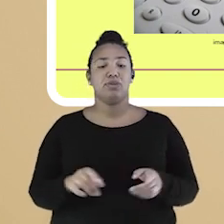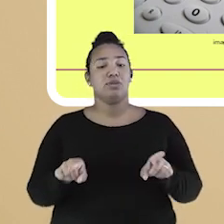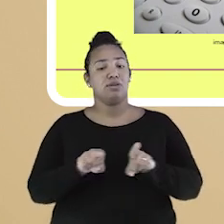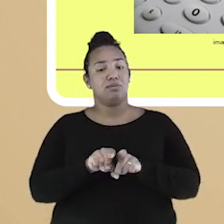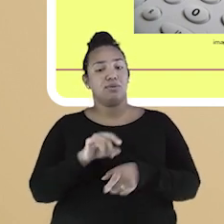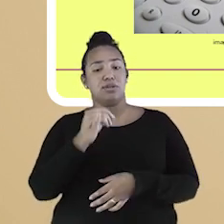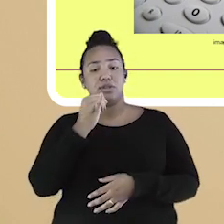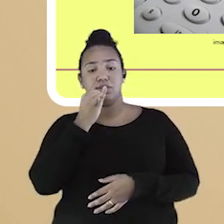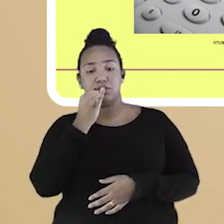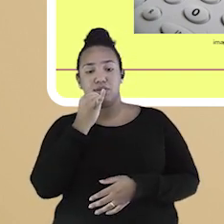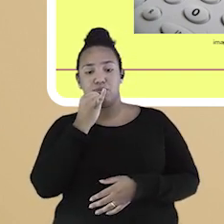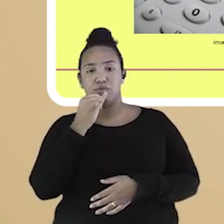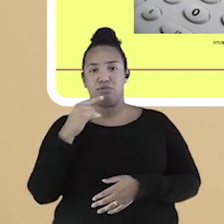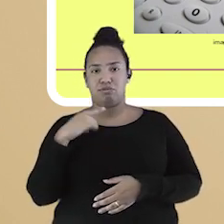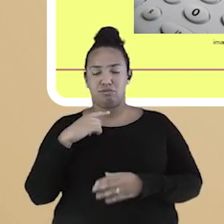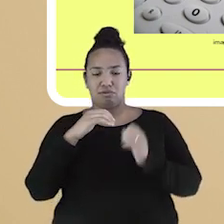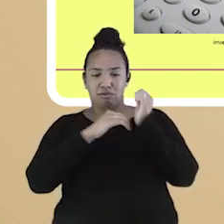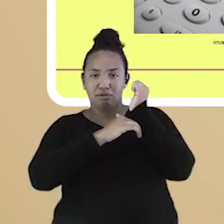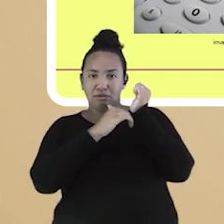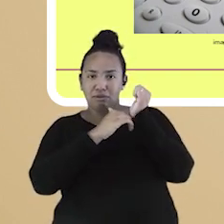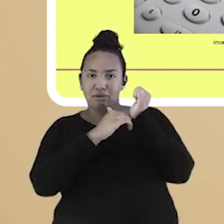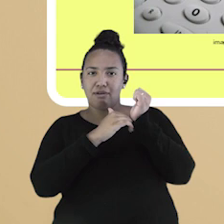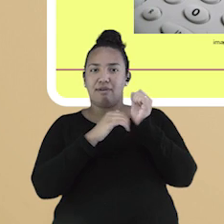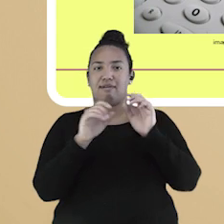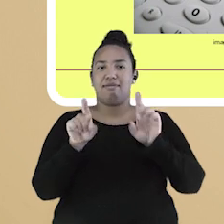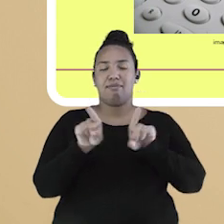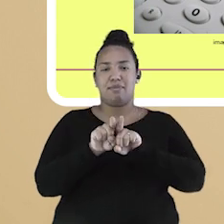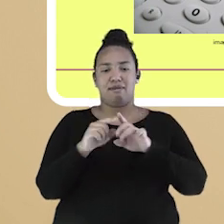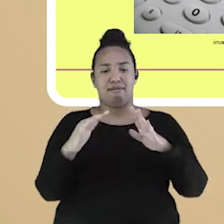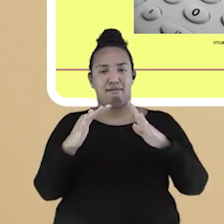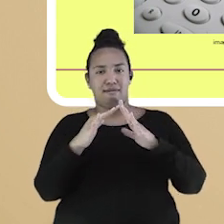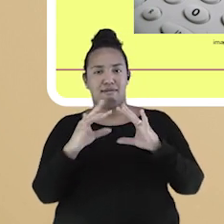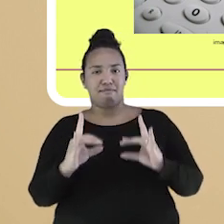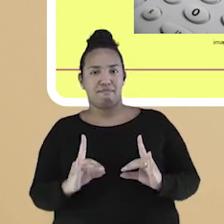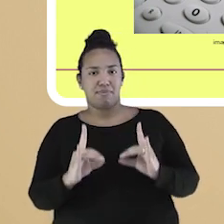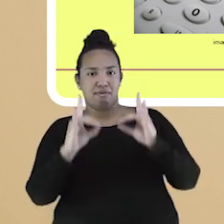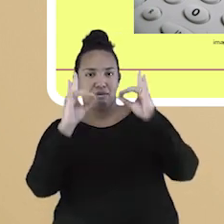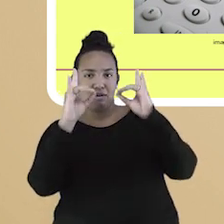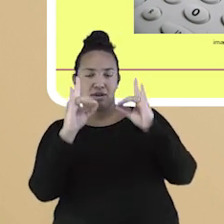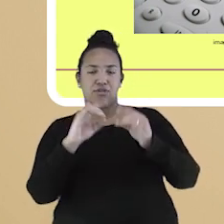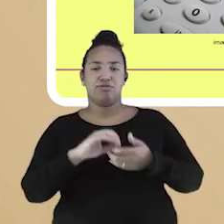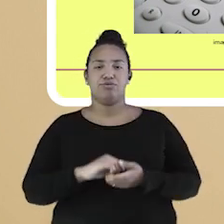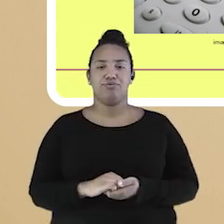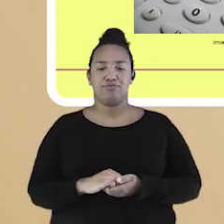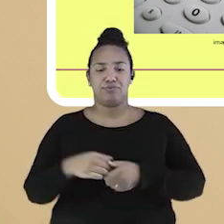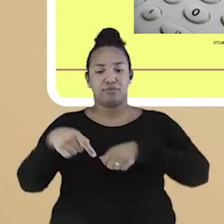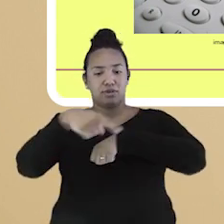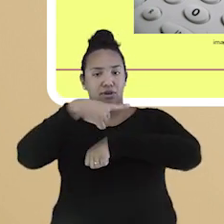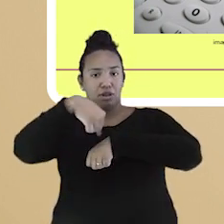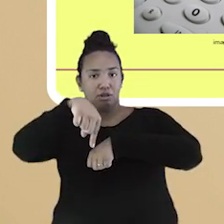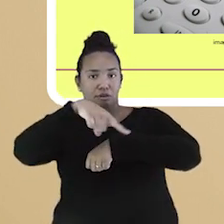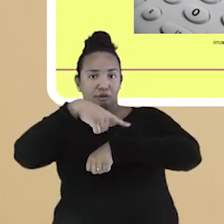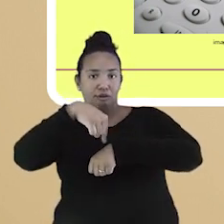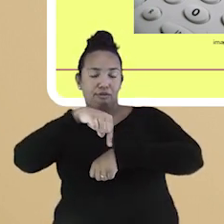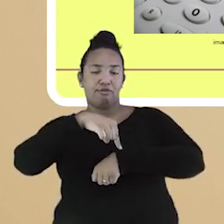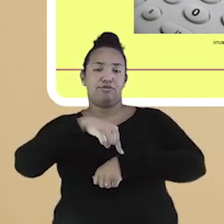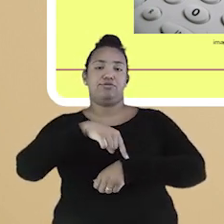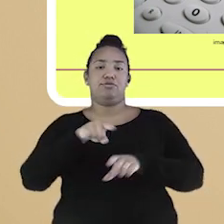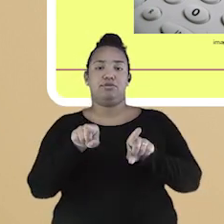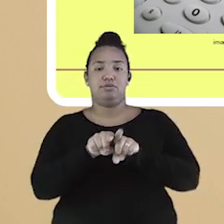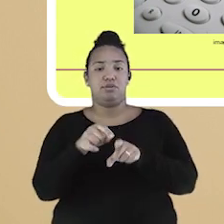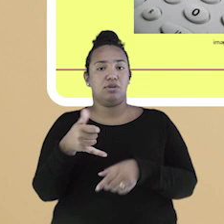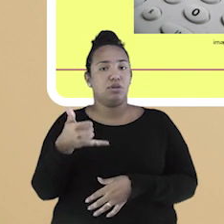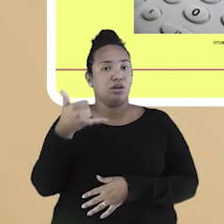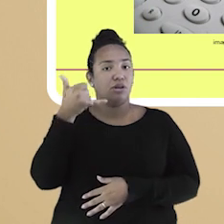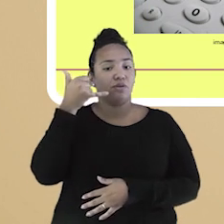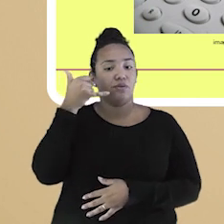de um cofre, de uma casa ou prédio, no relógio, no teclado do telefone, na marcha de